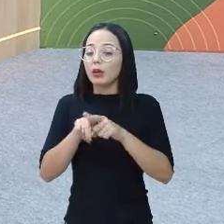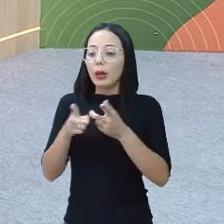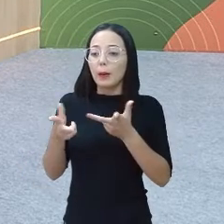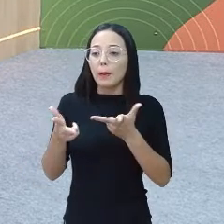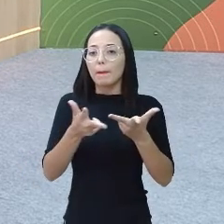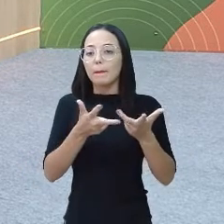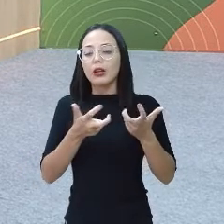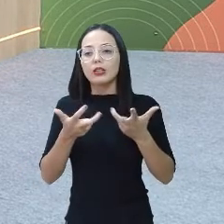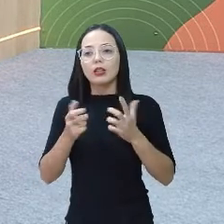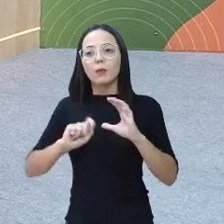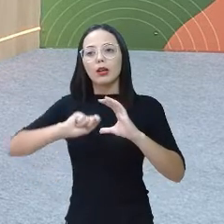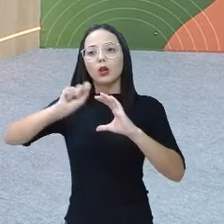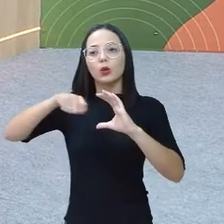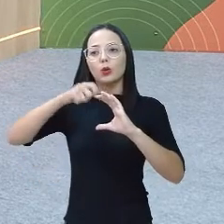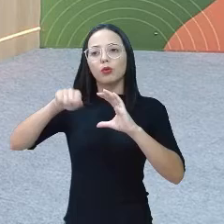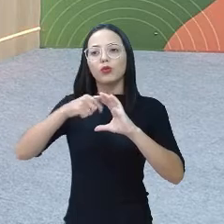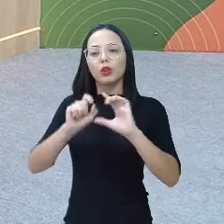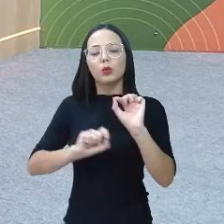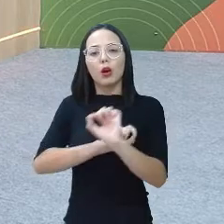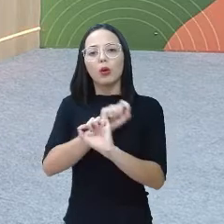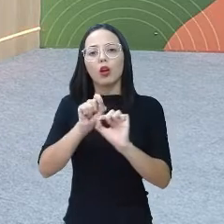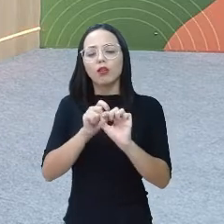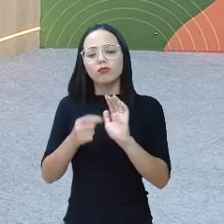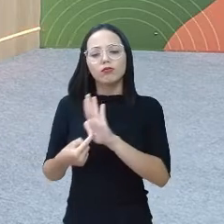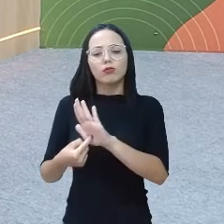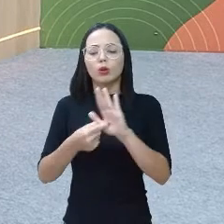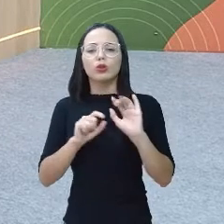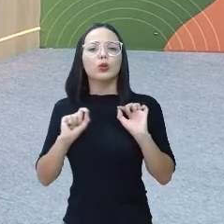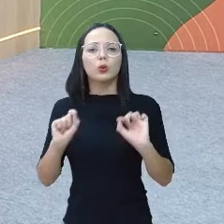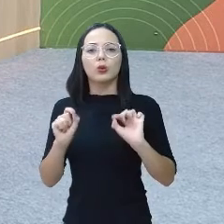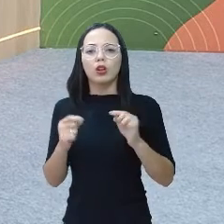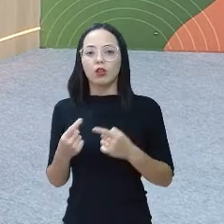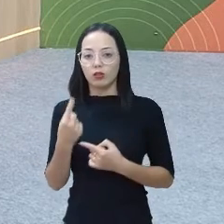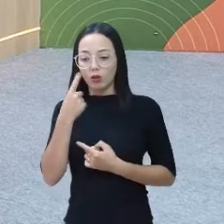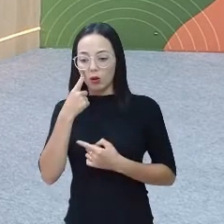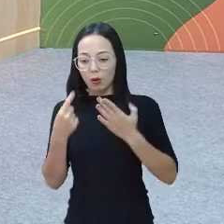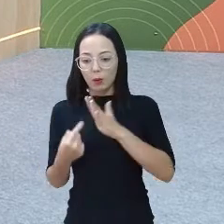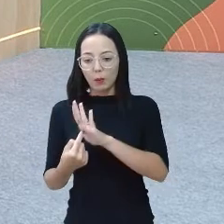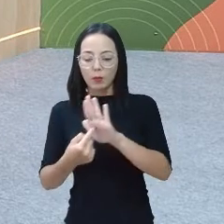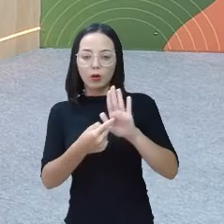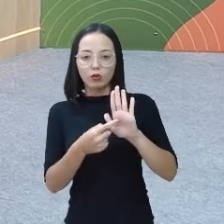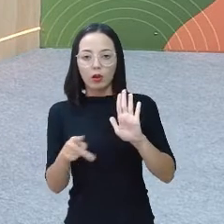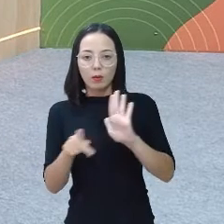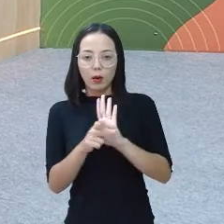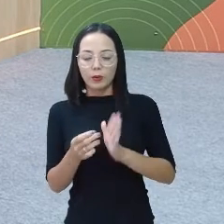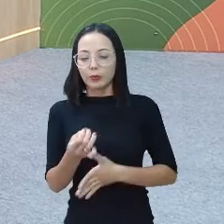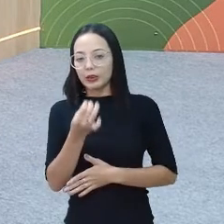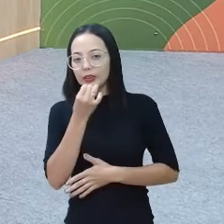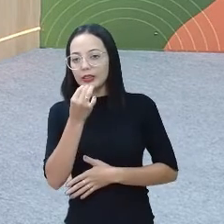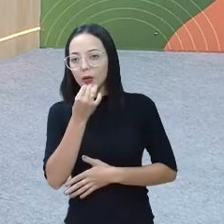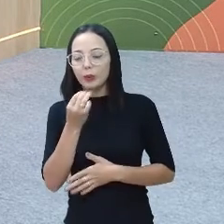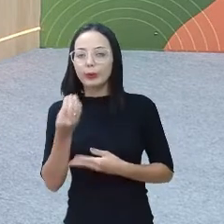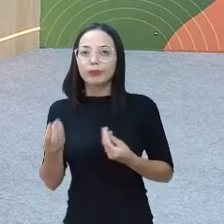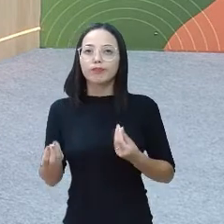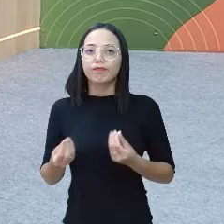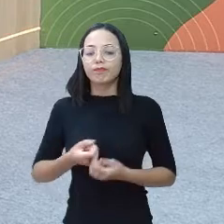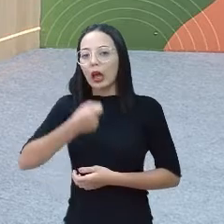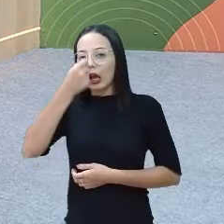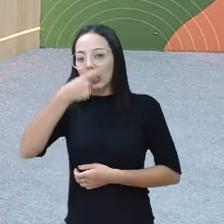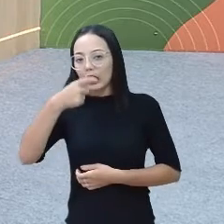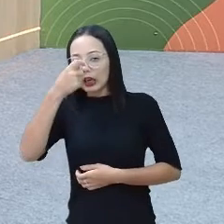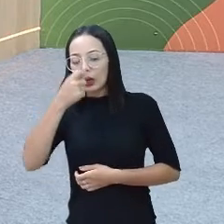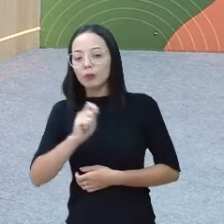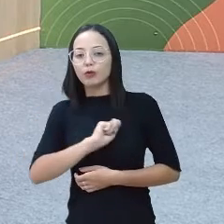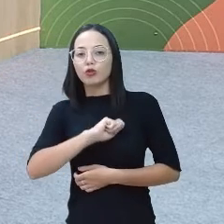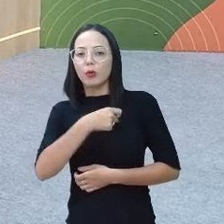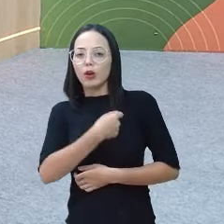observar no vídeo, né, é que ele retrata, né, ele não somente essa questão da gripe espanhola,